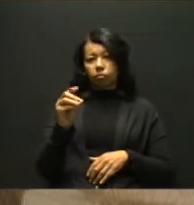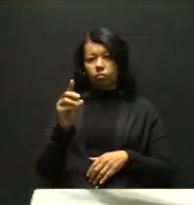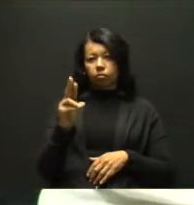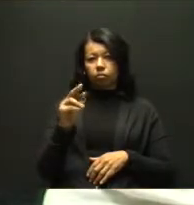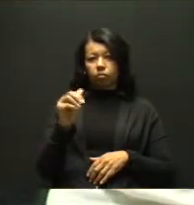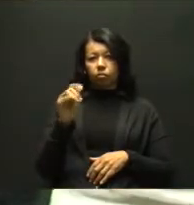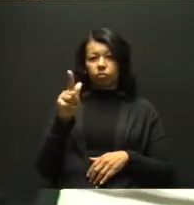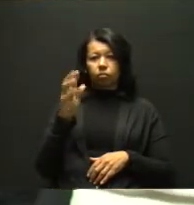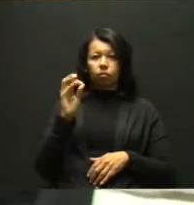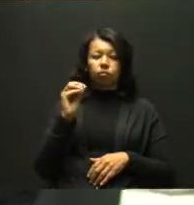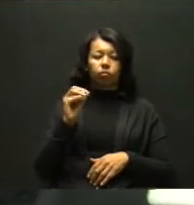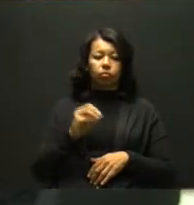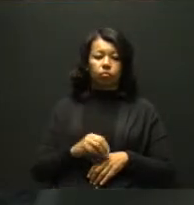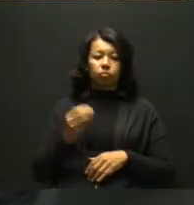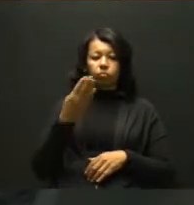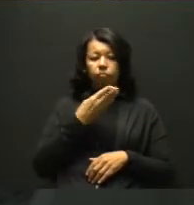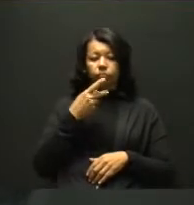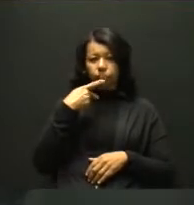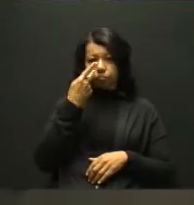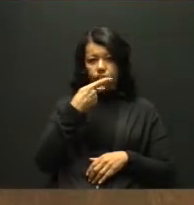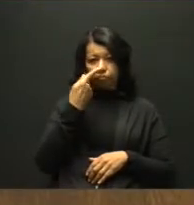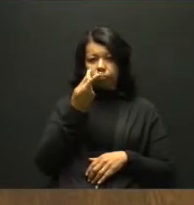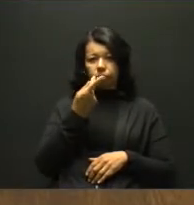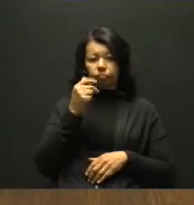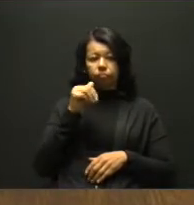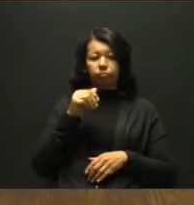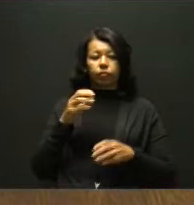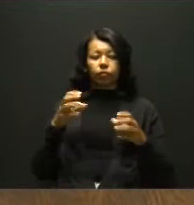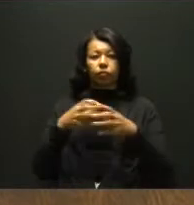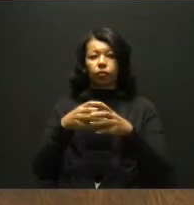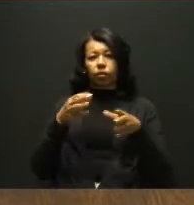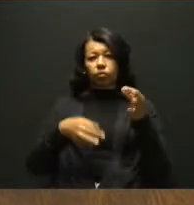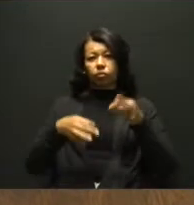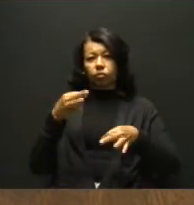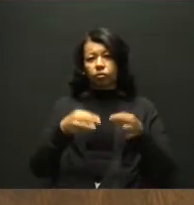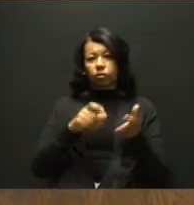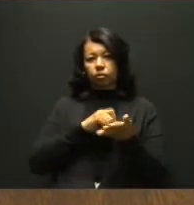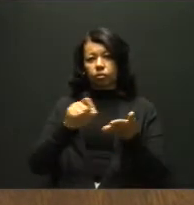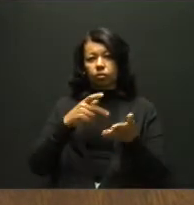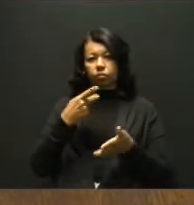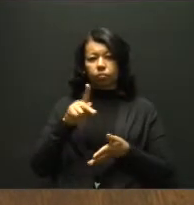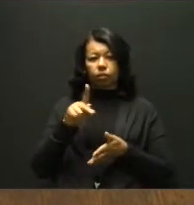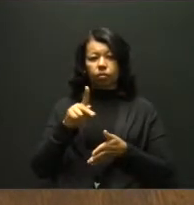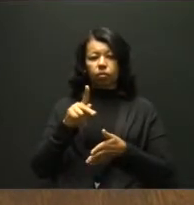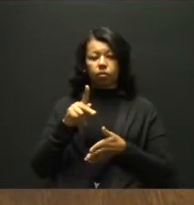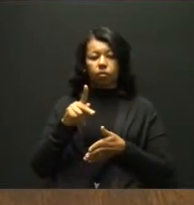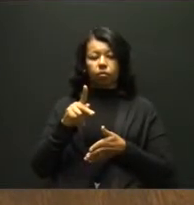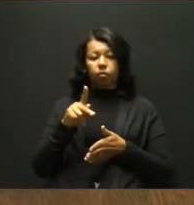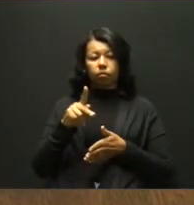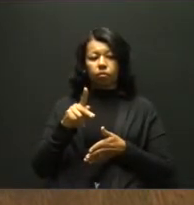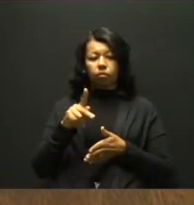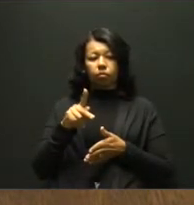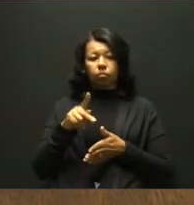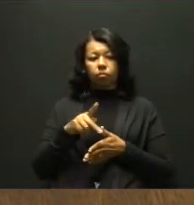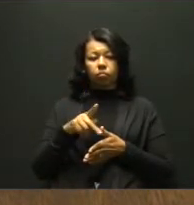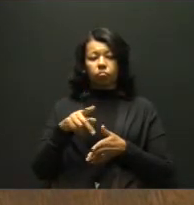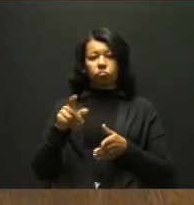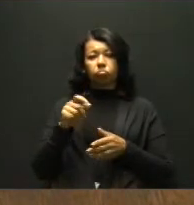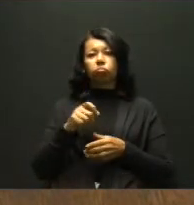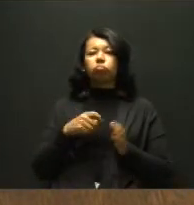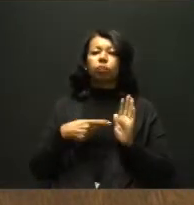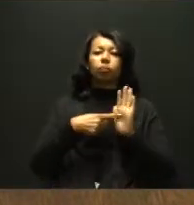solicitou parecer verbal da comissão de justiça redação pela geração sobre a emenda